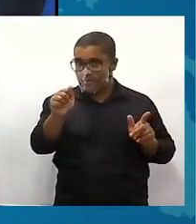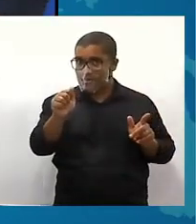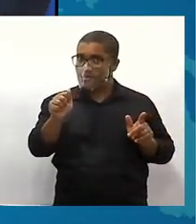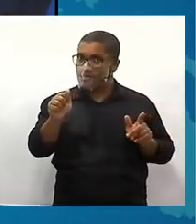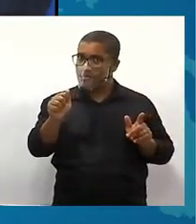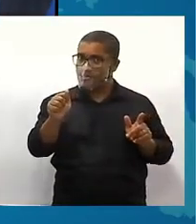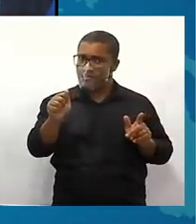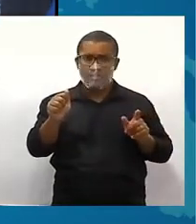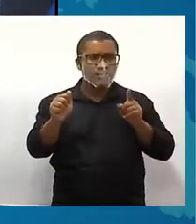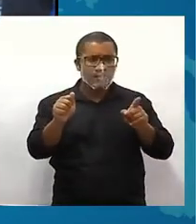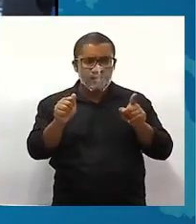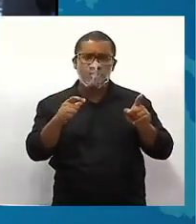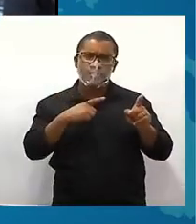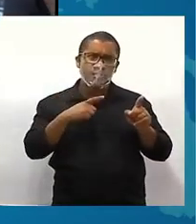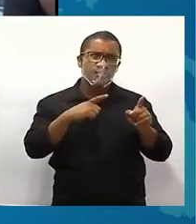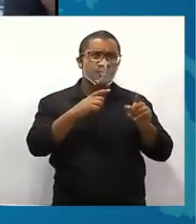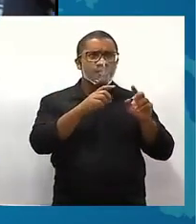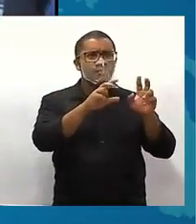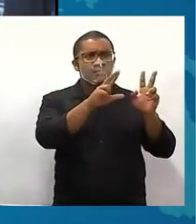é mais